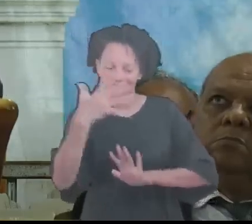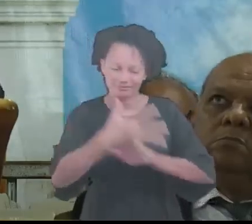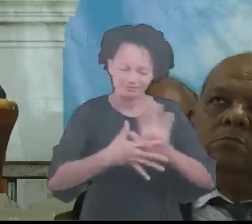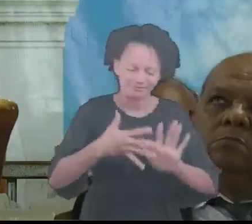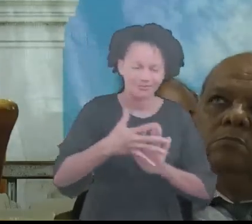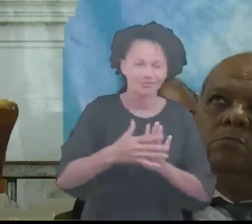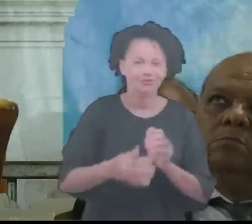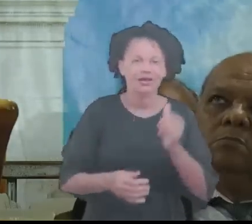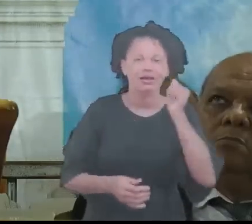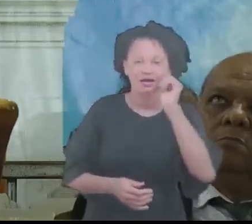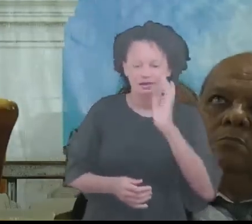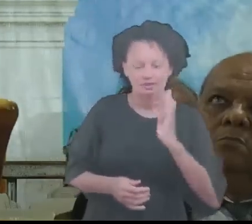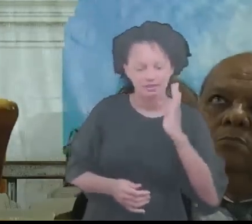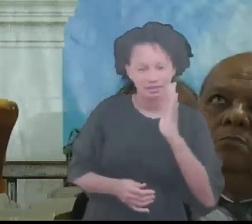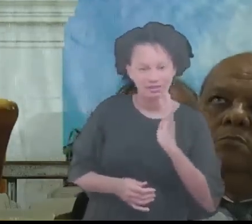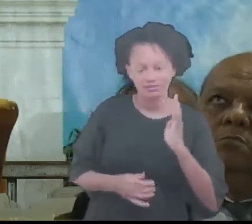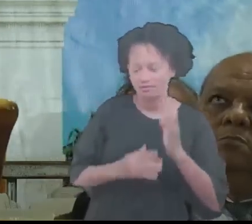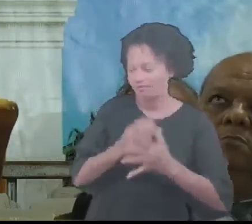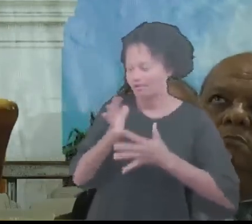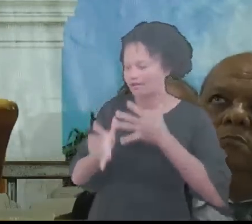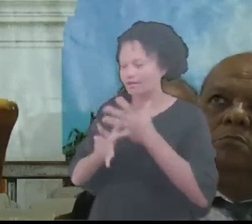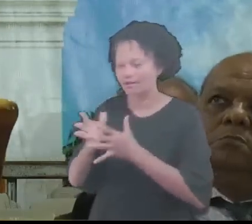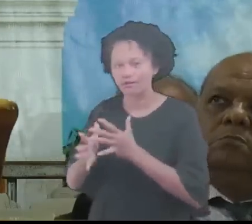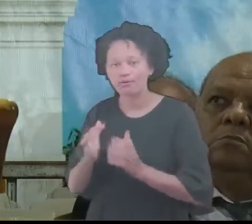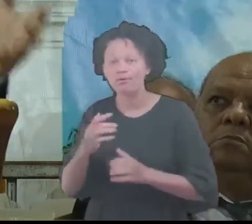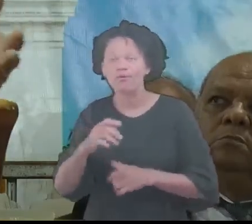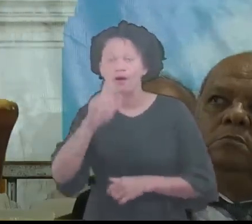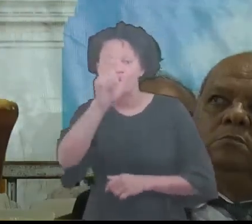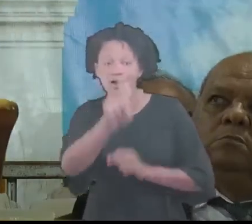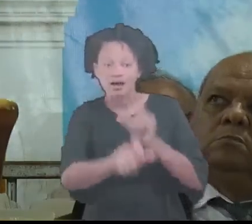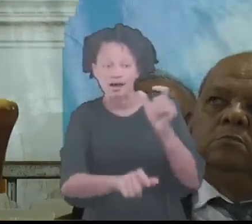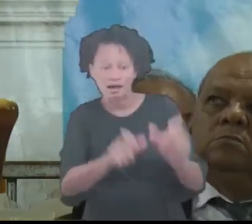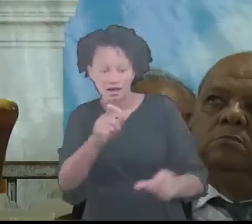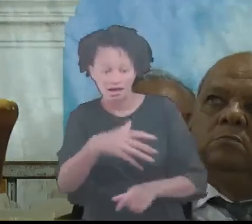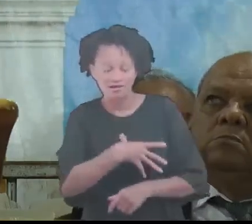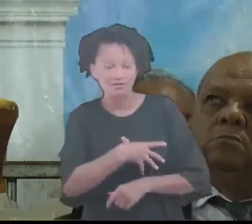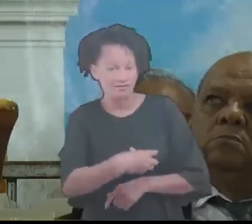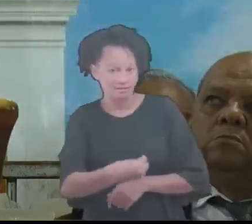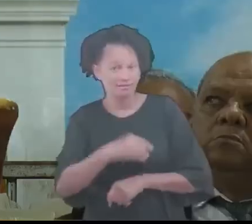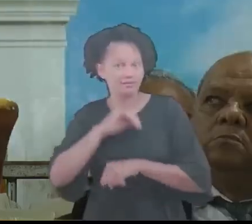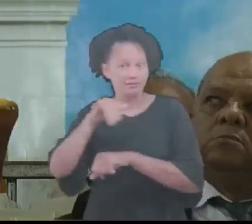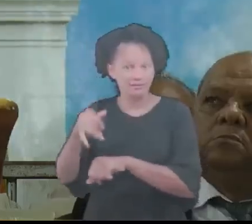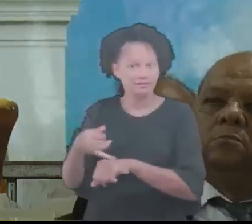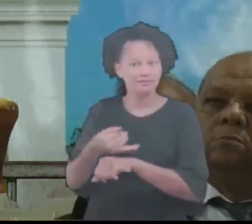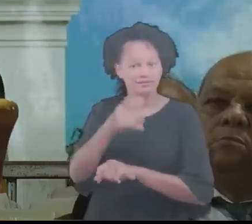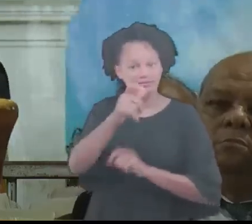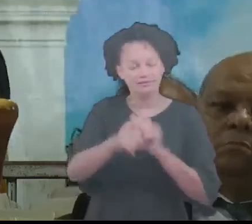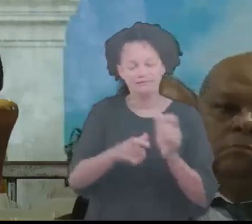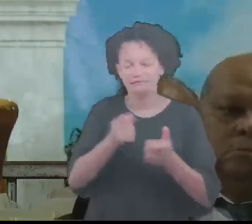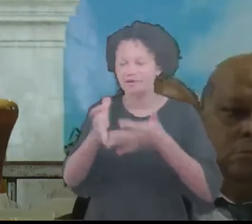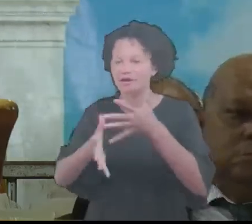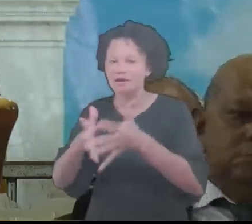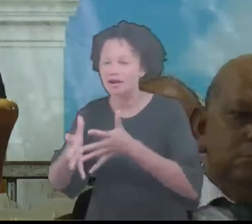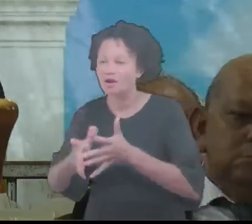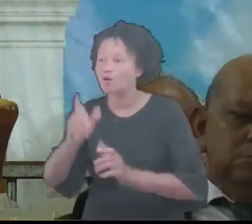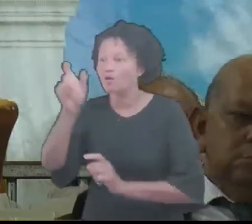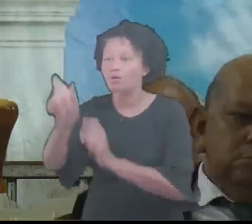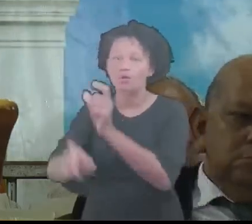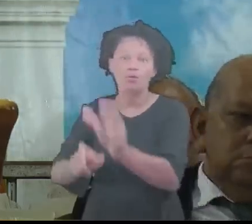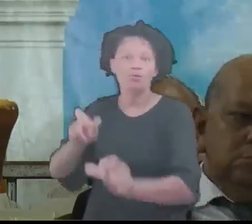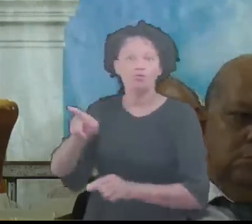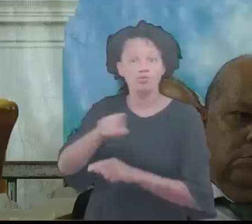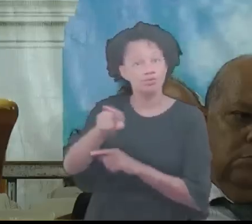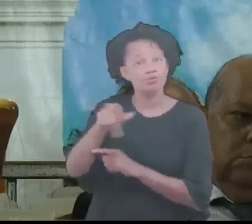a noiva que fala, outra hora são as filhas de Jerusalém, outra hora são os irmãos da